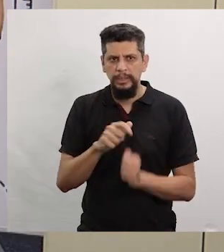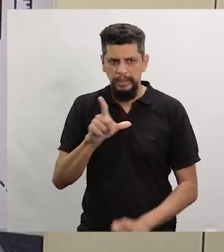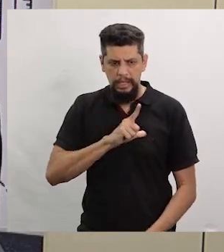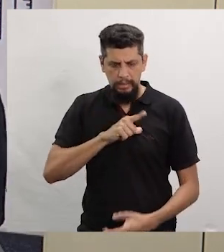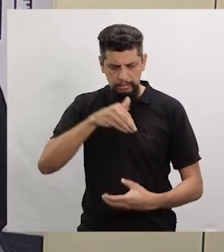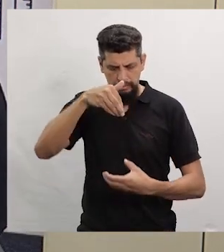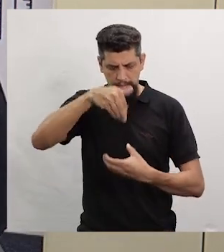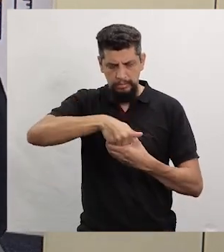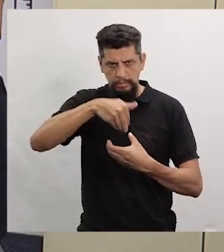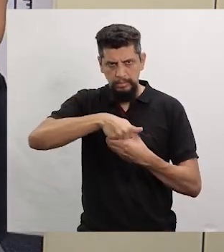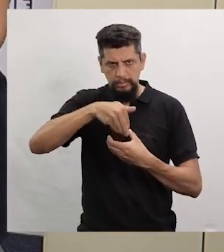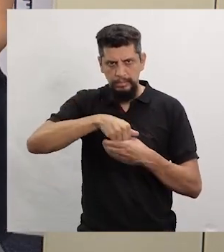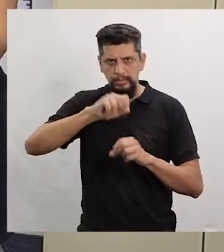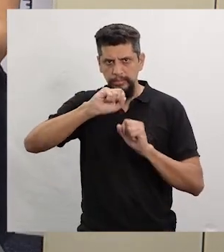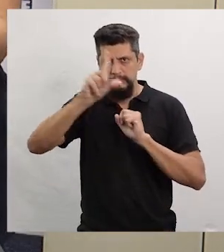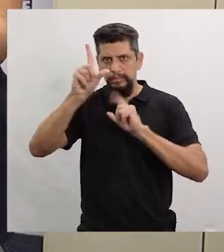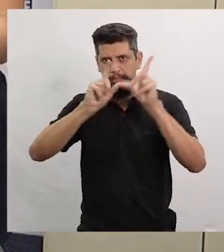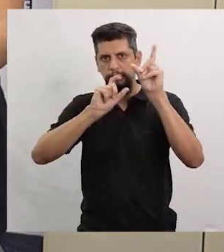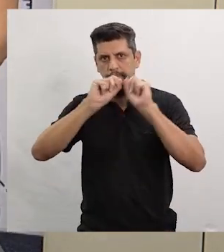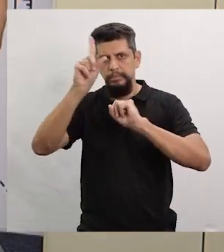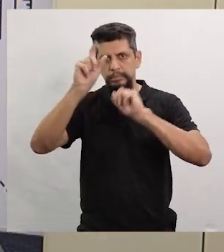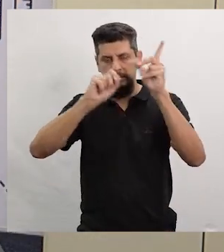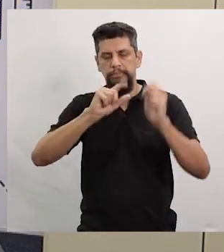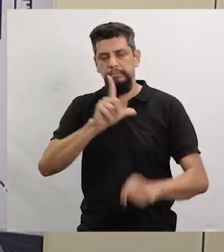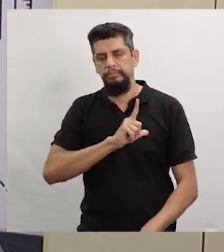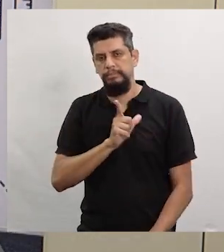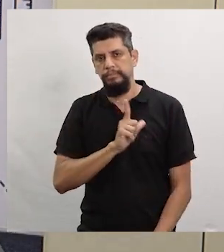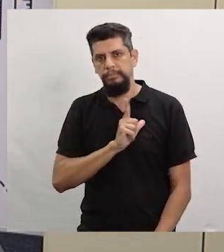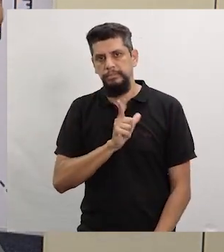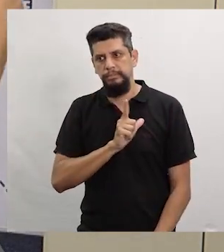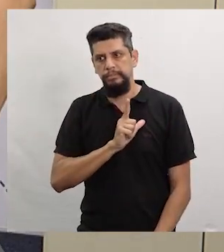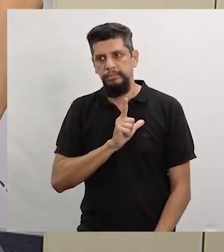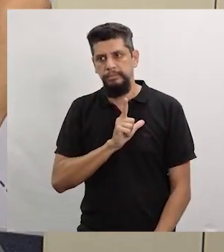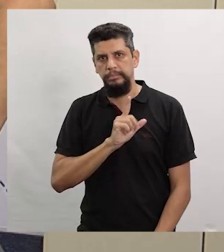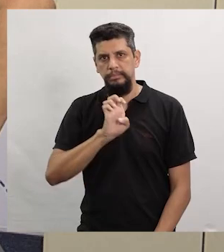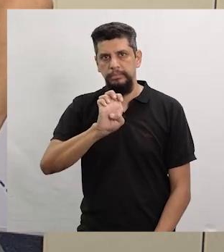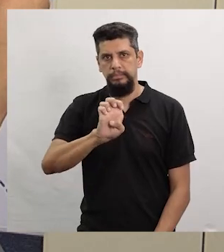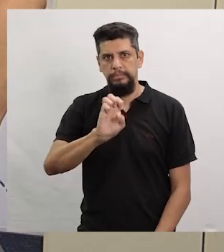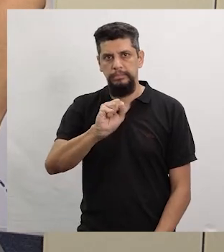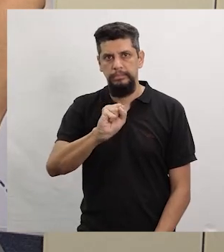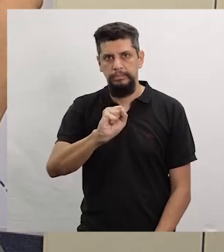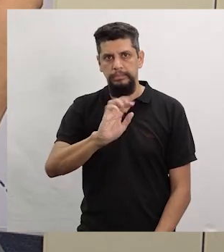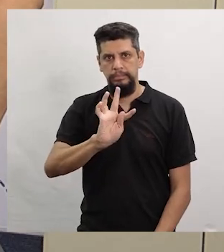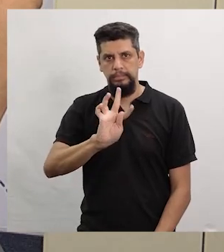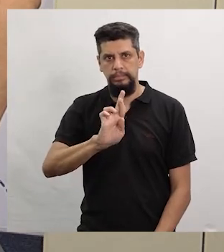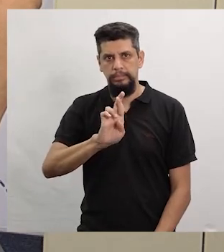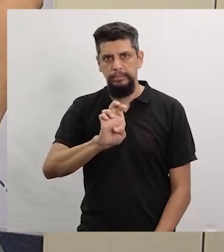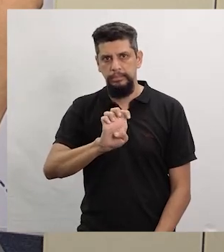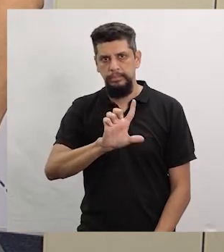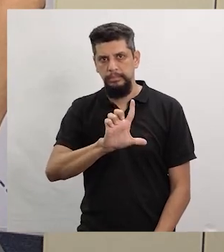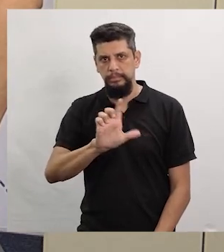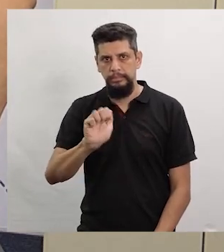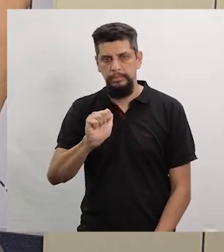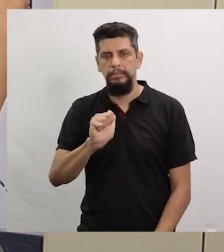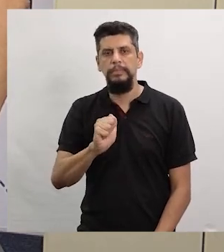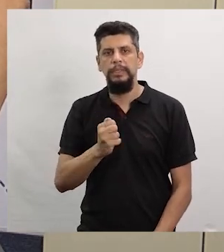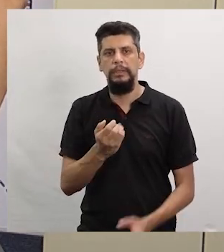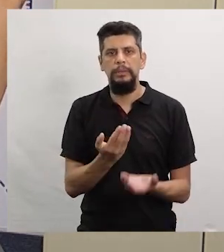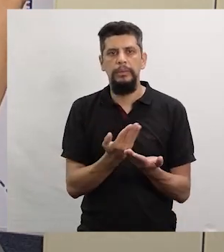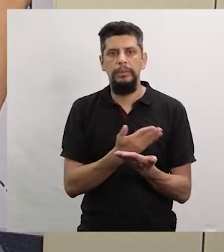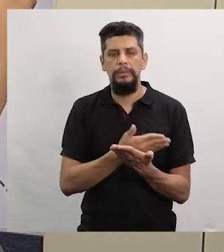estrela Tem estrela nessa caixa Tem estrela muito bem estrela começa com qual